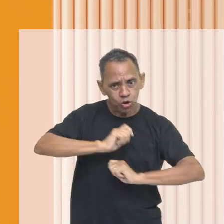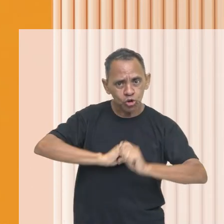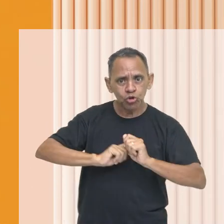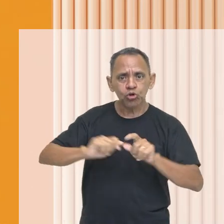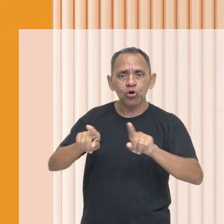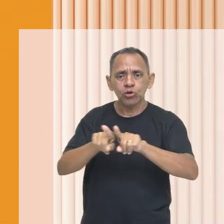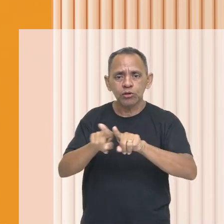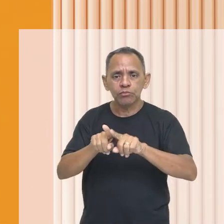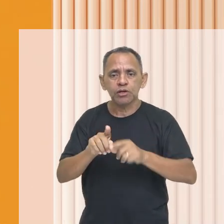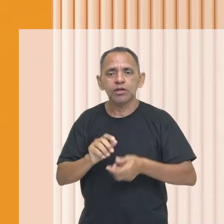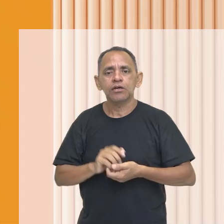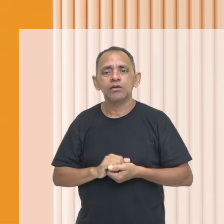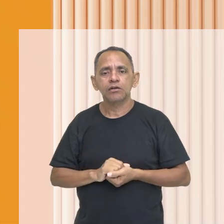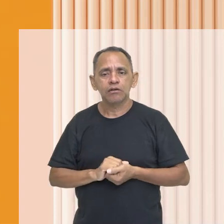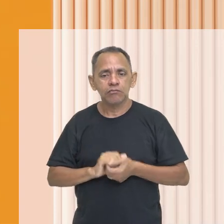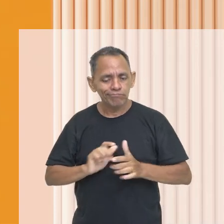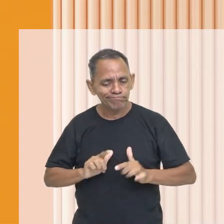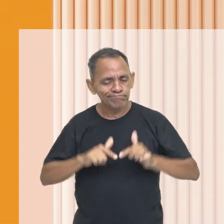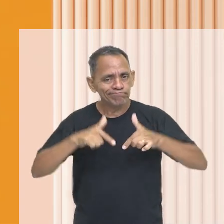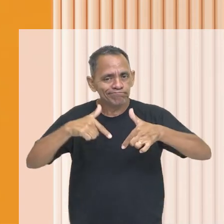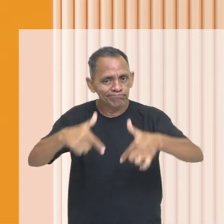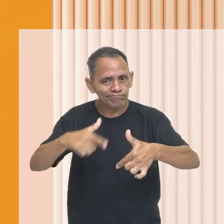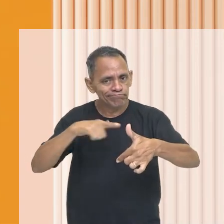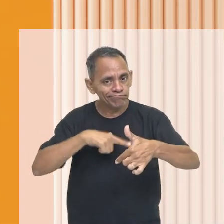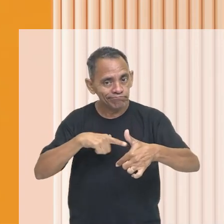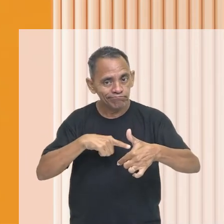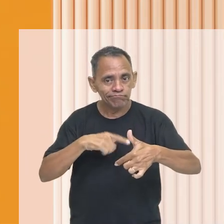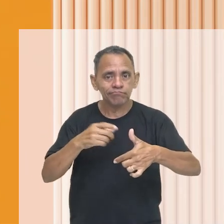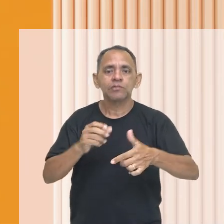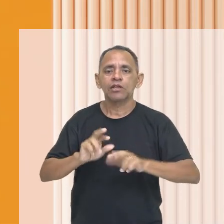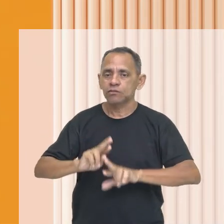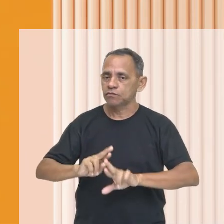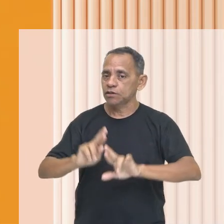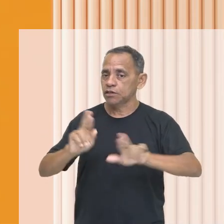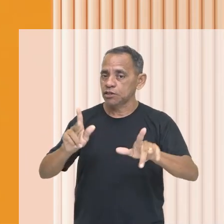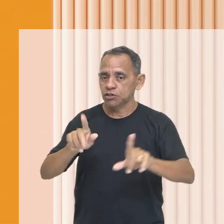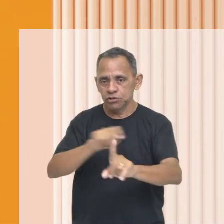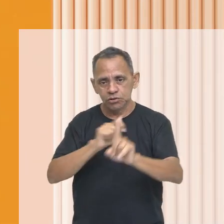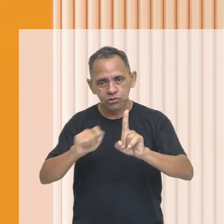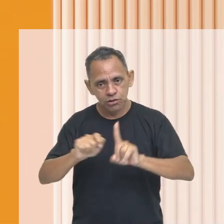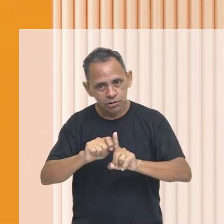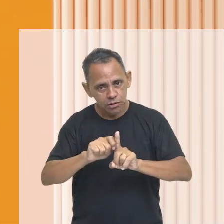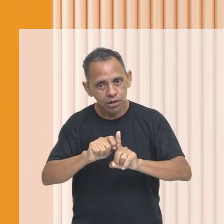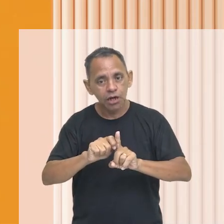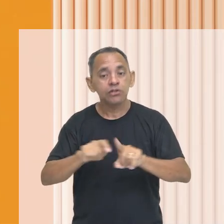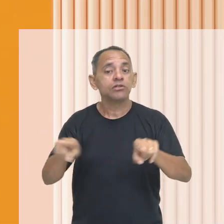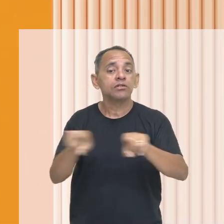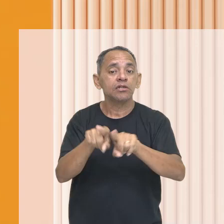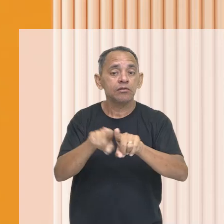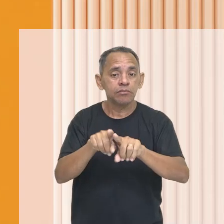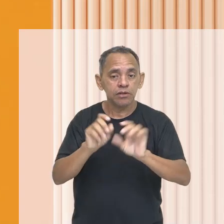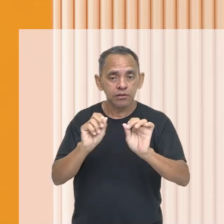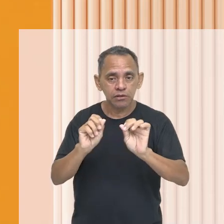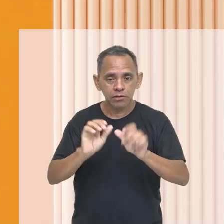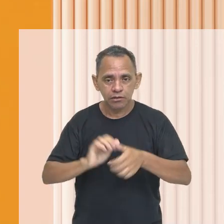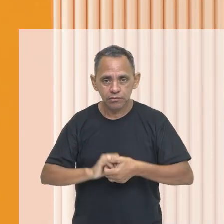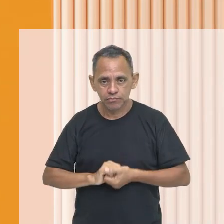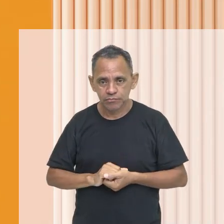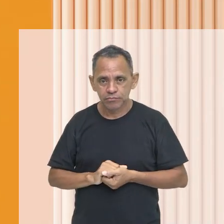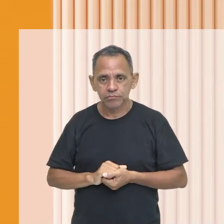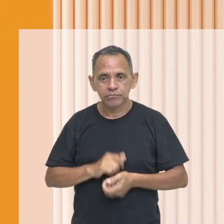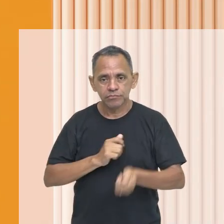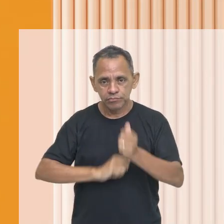irá agir de uma maneira diferente, tanto na sociedade quanto